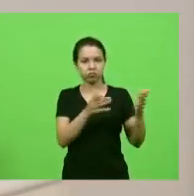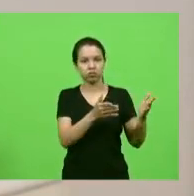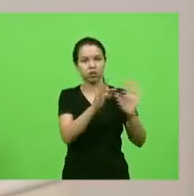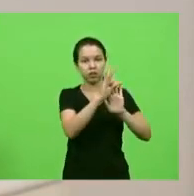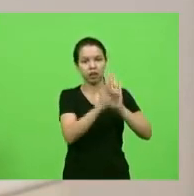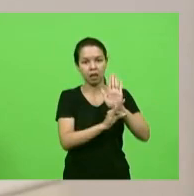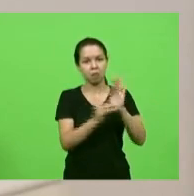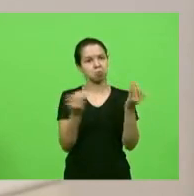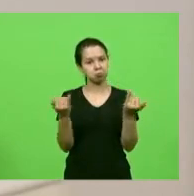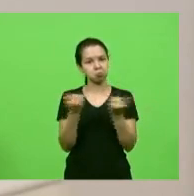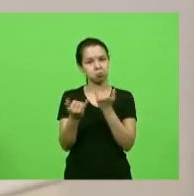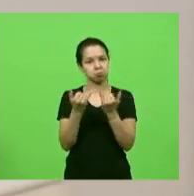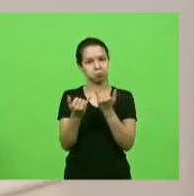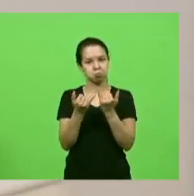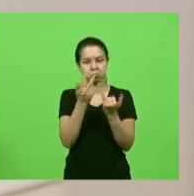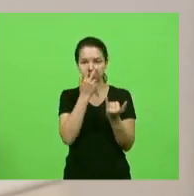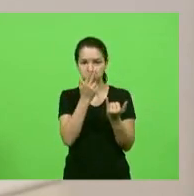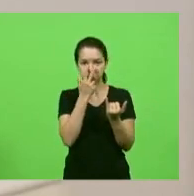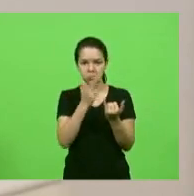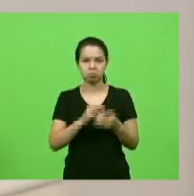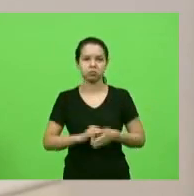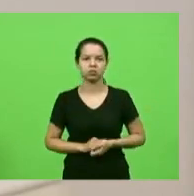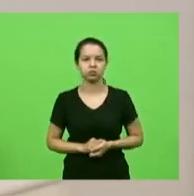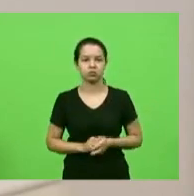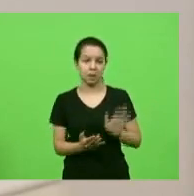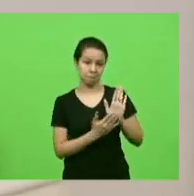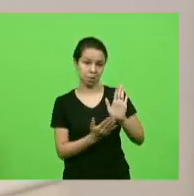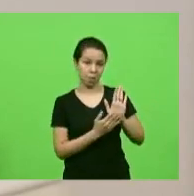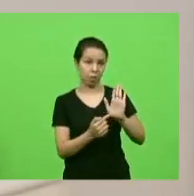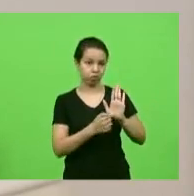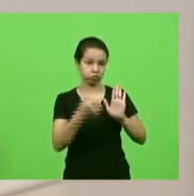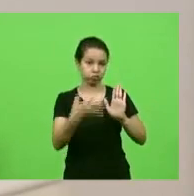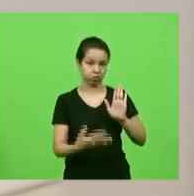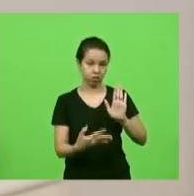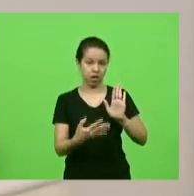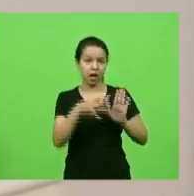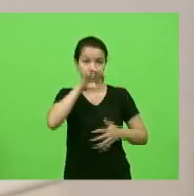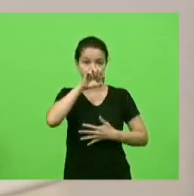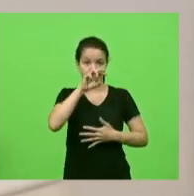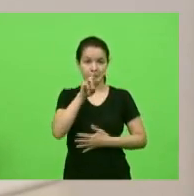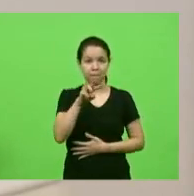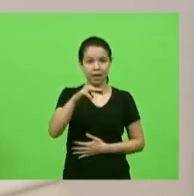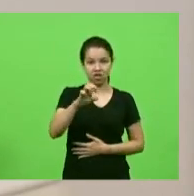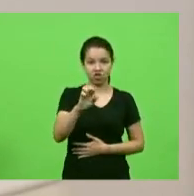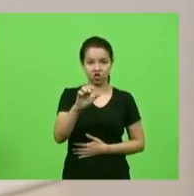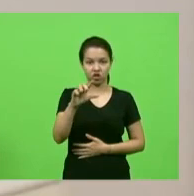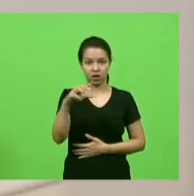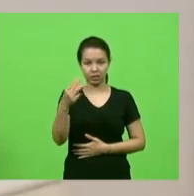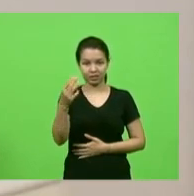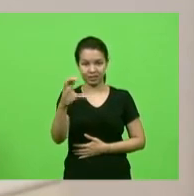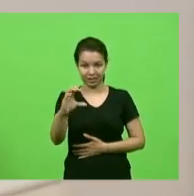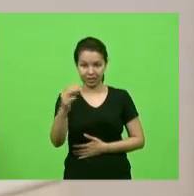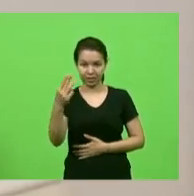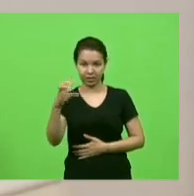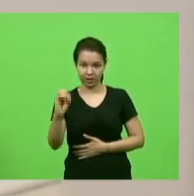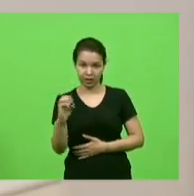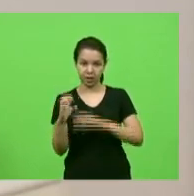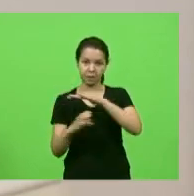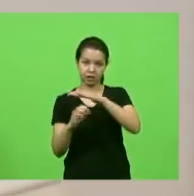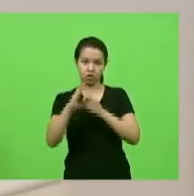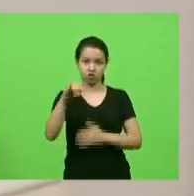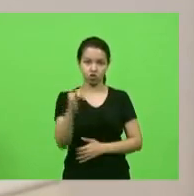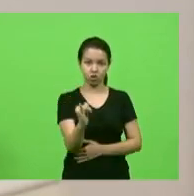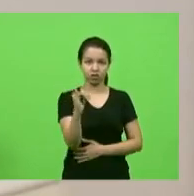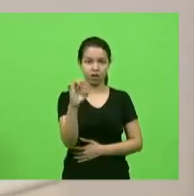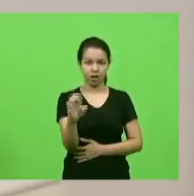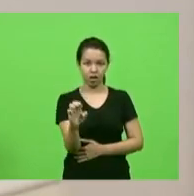em ambas, indicou-se o respirador Medical C30, sendo a primeira delas da empresa JE Comércio, no valor